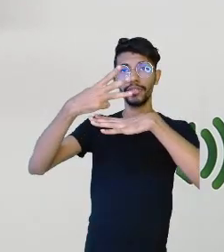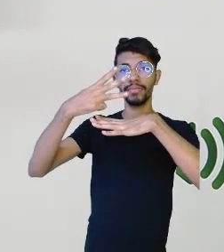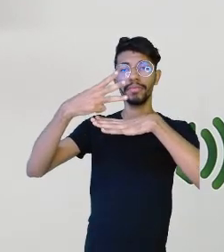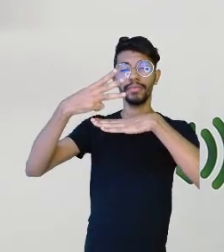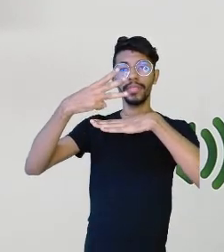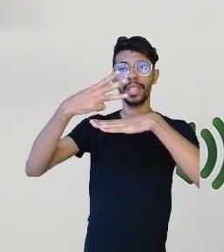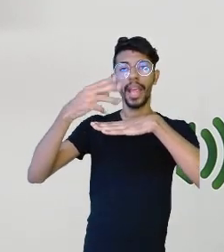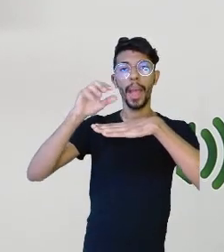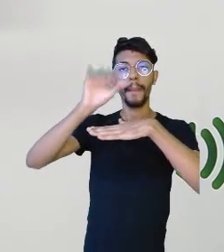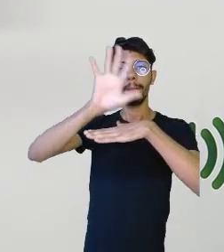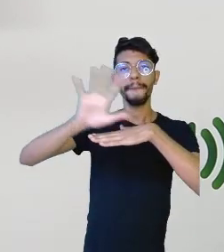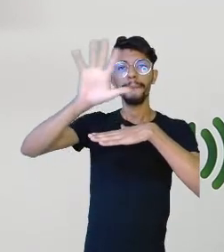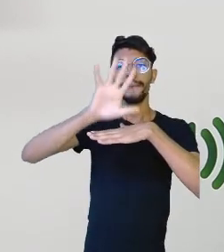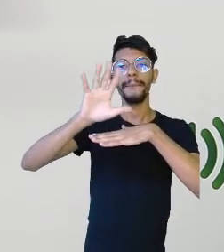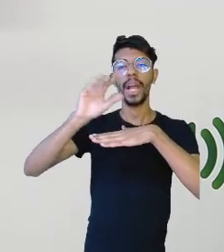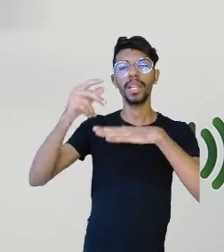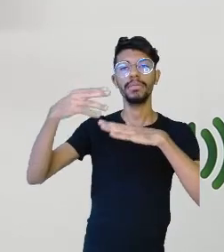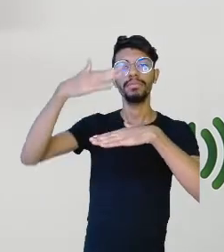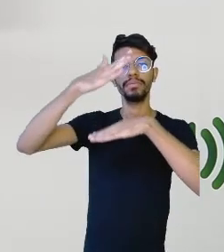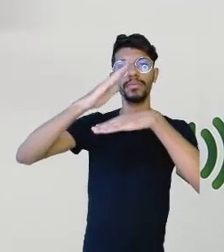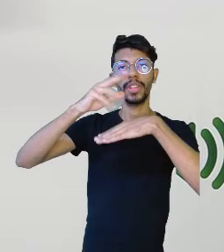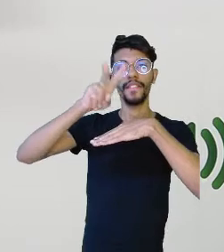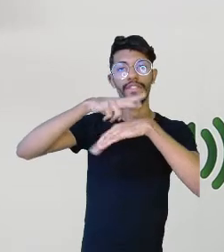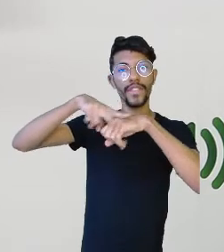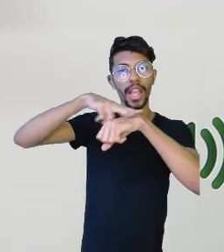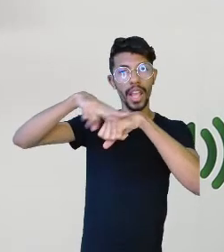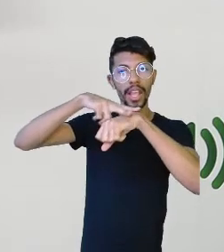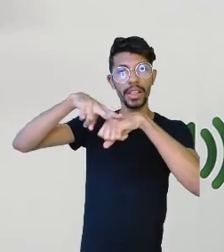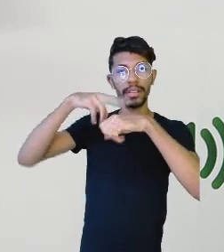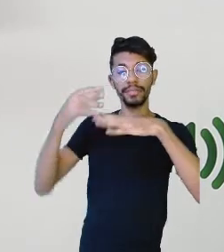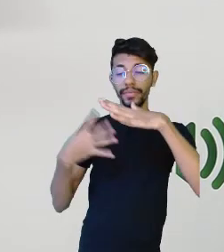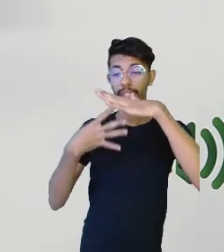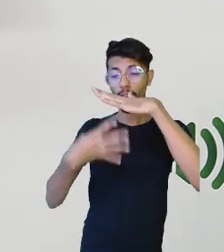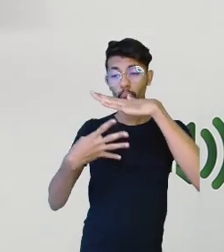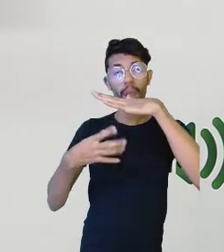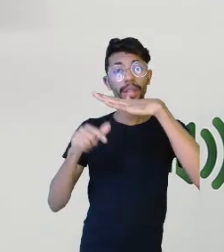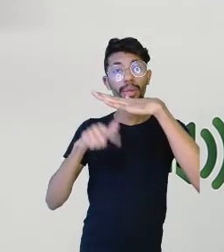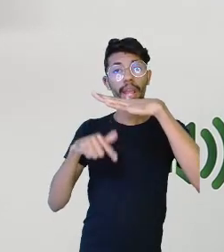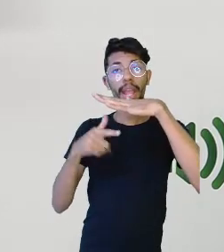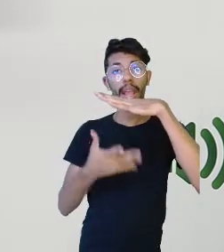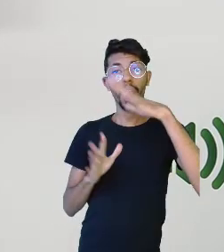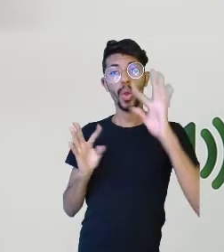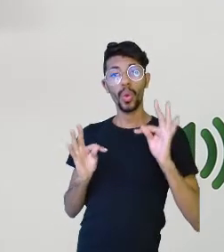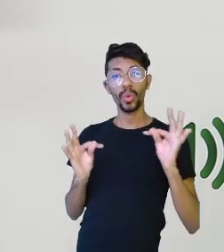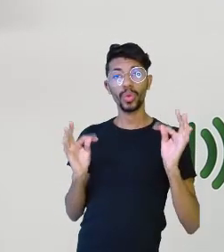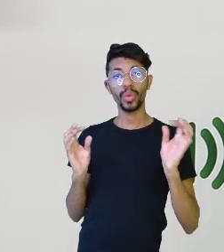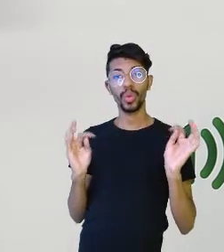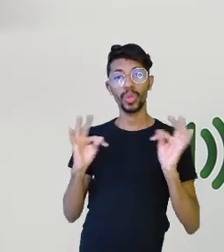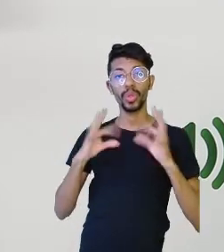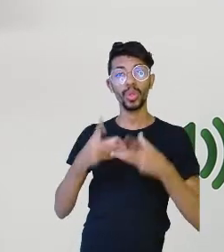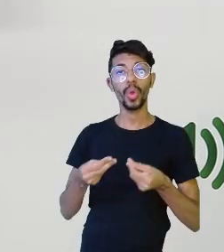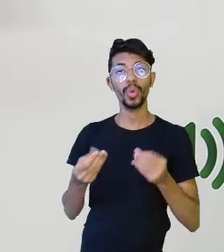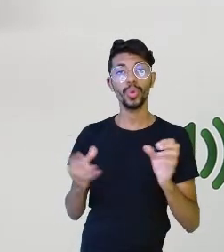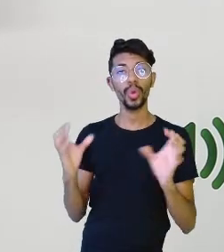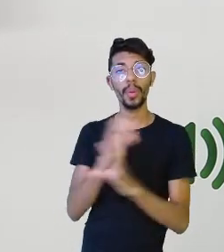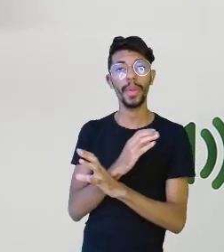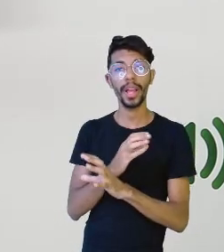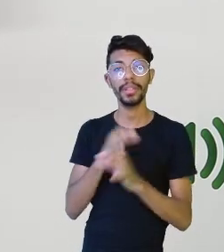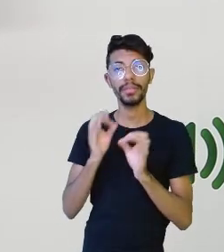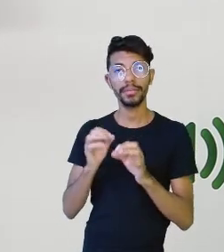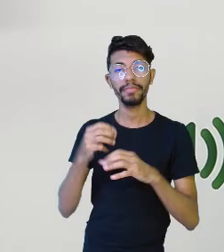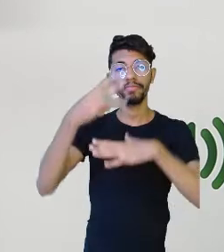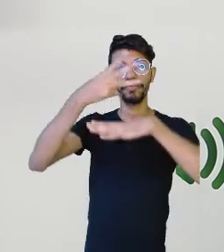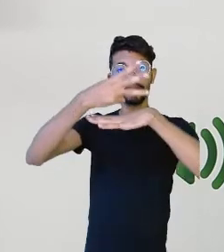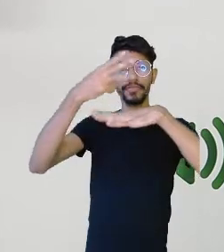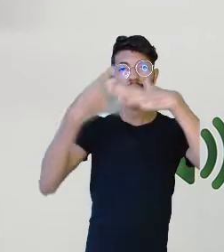destacada, e 4 que é o meu total. A nossa fração aí é 3/4. Vamos